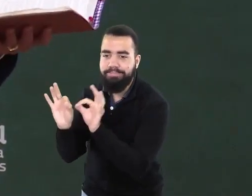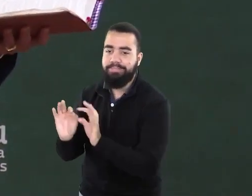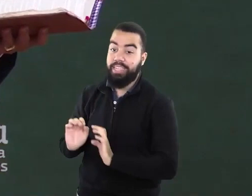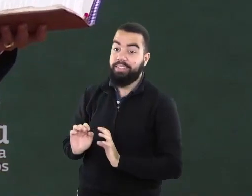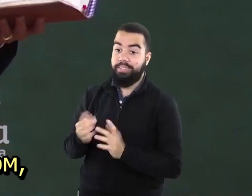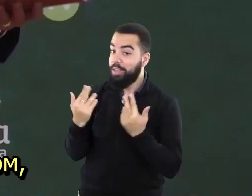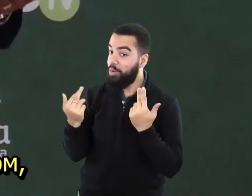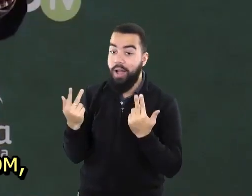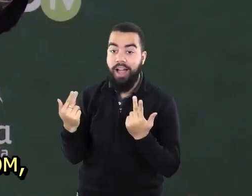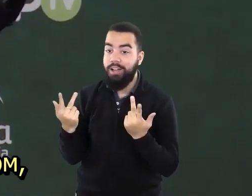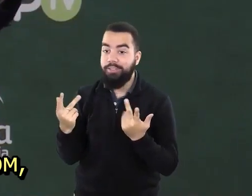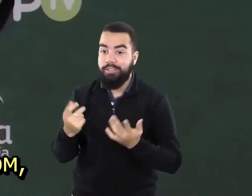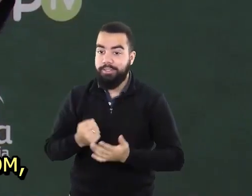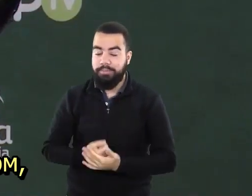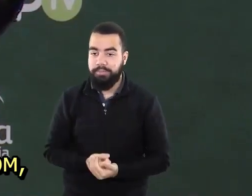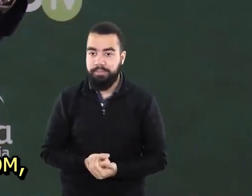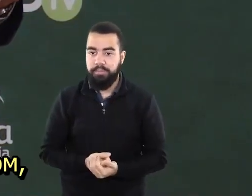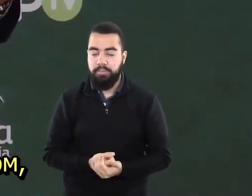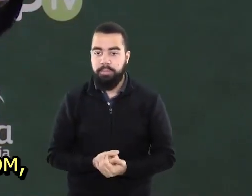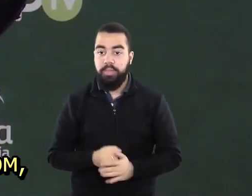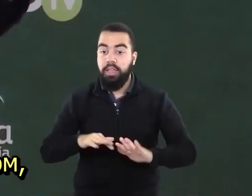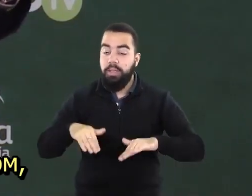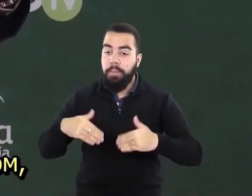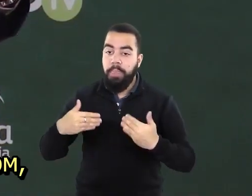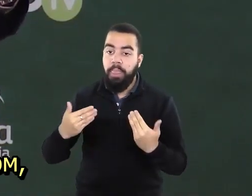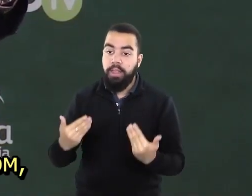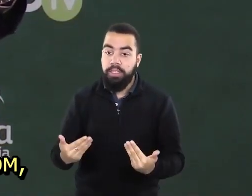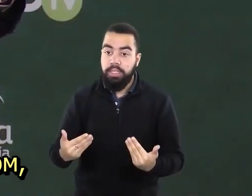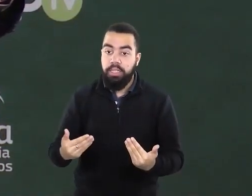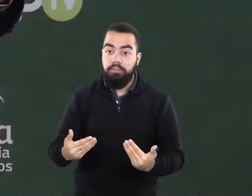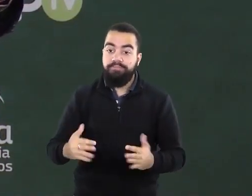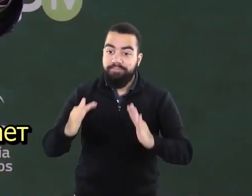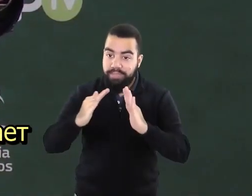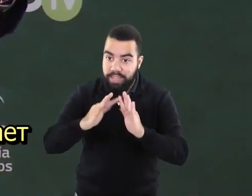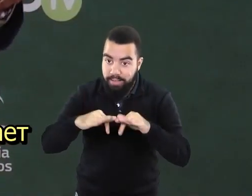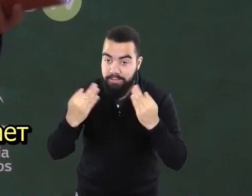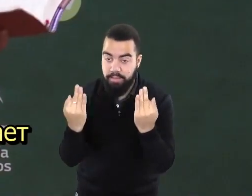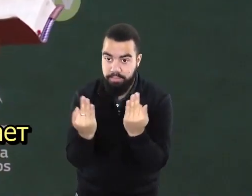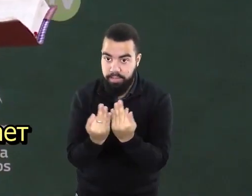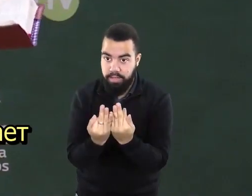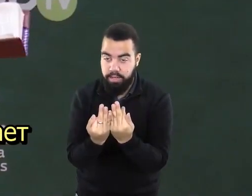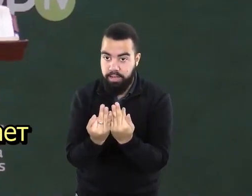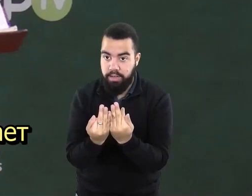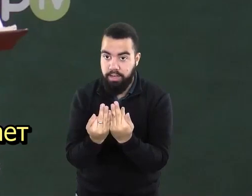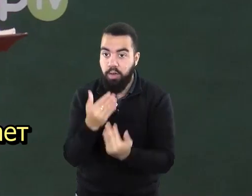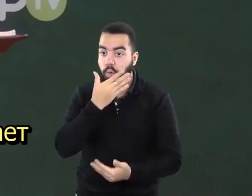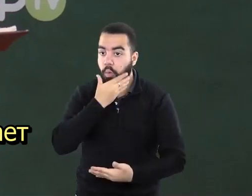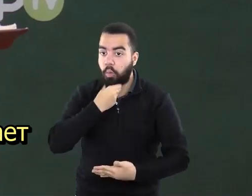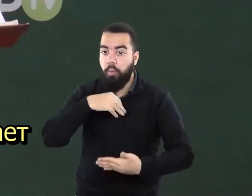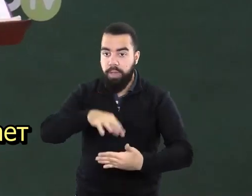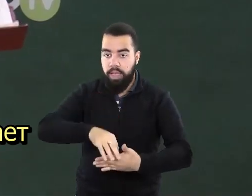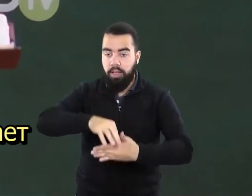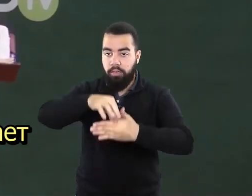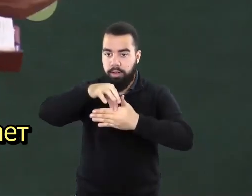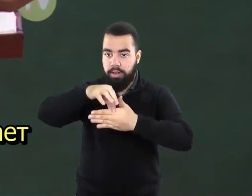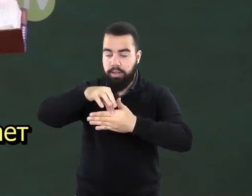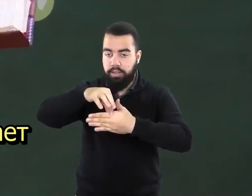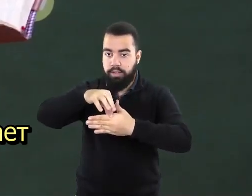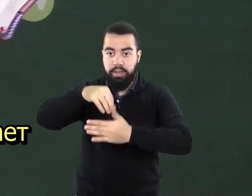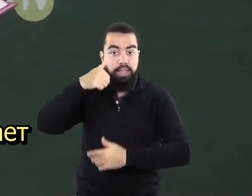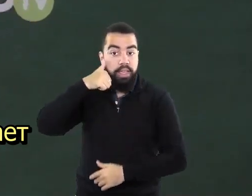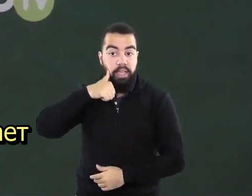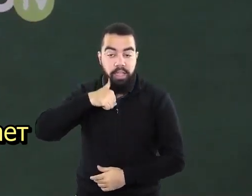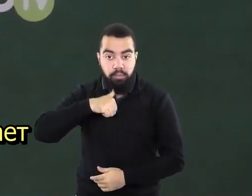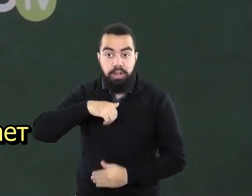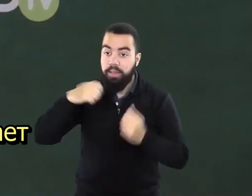do lar, onde o homem é colocado como cabeça, como líder, porque desta forma, agindo, ela está na contramão